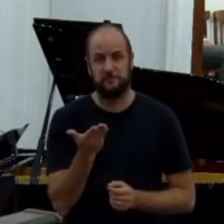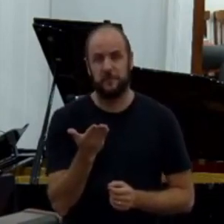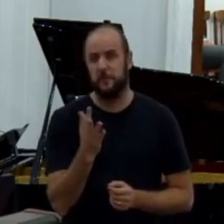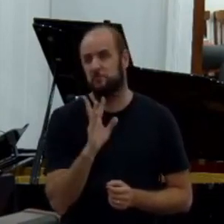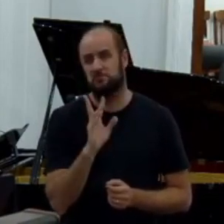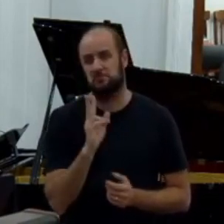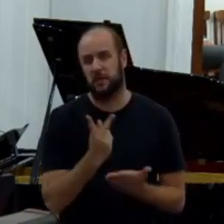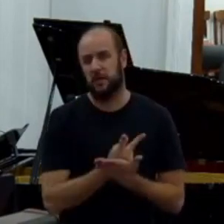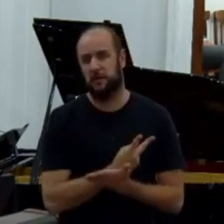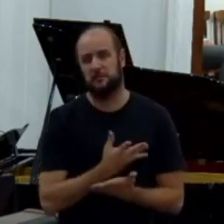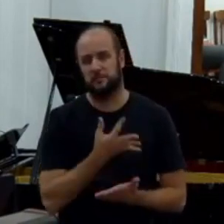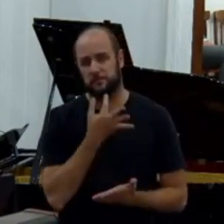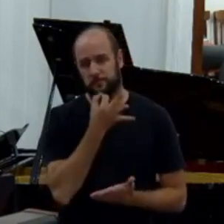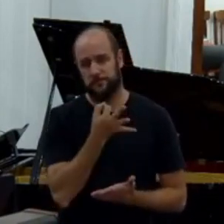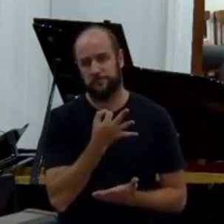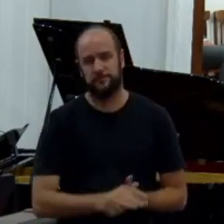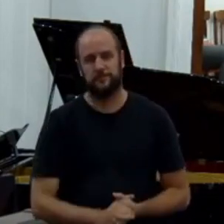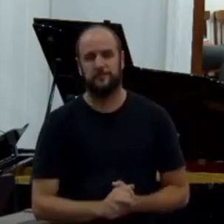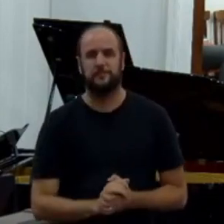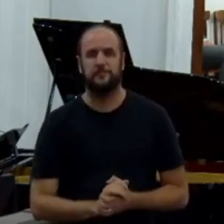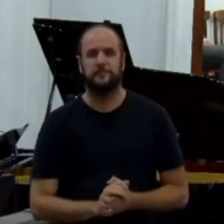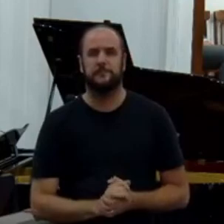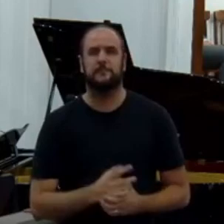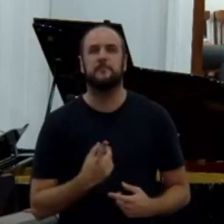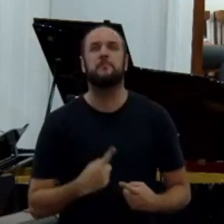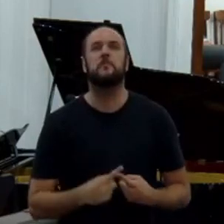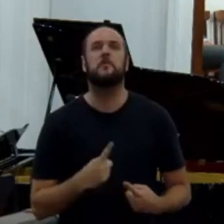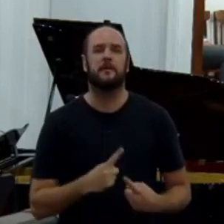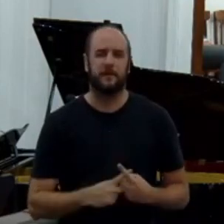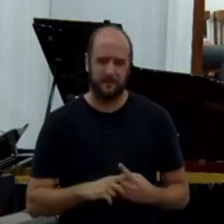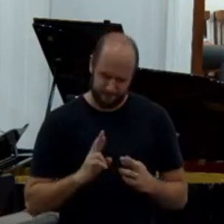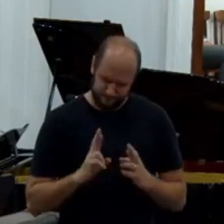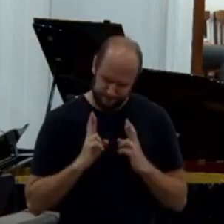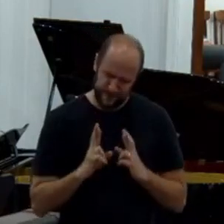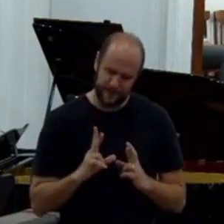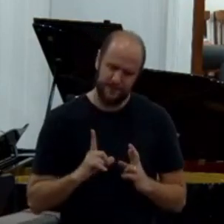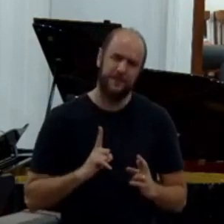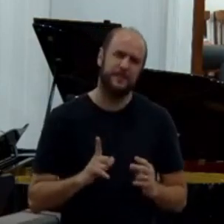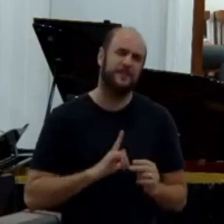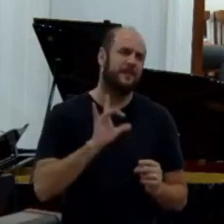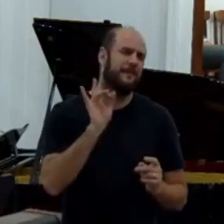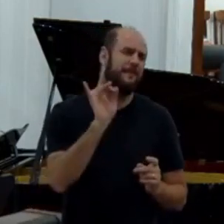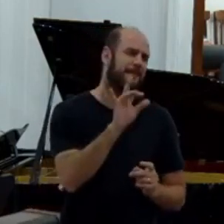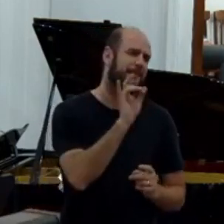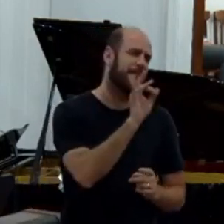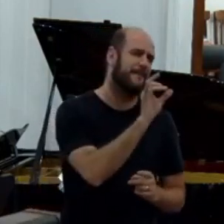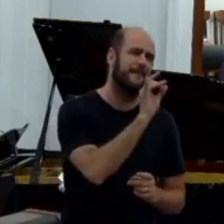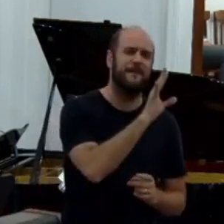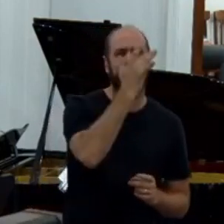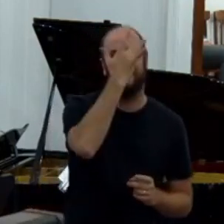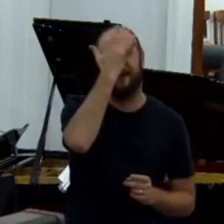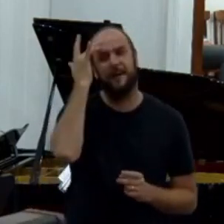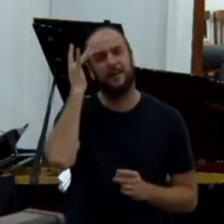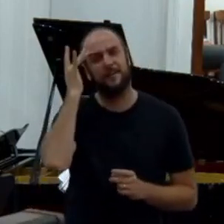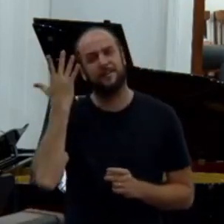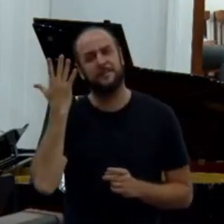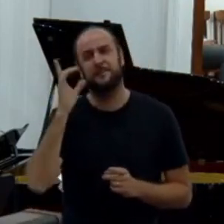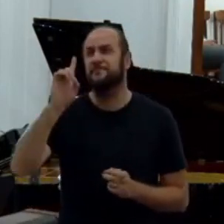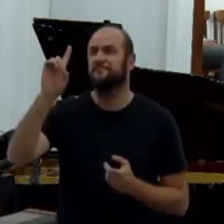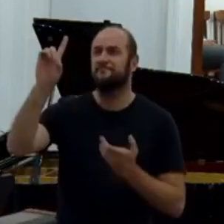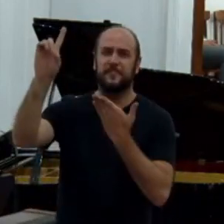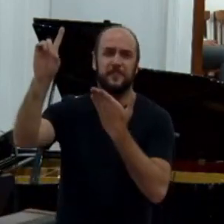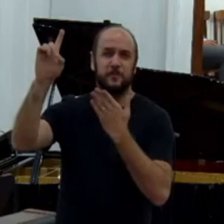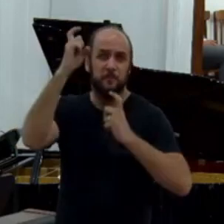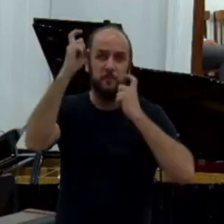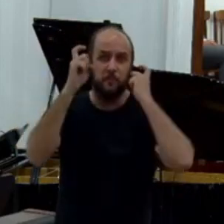engano e que existe esperança para cada um de nós. Existe um Deus que